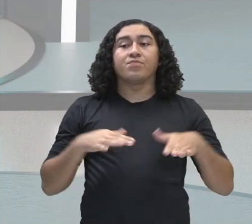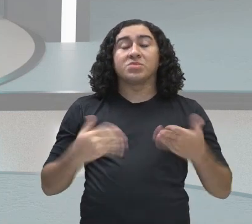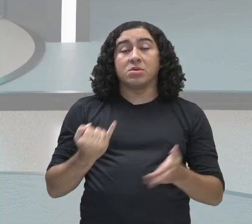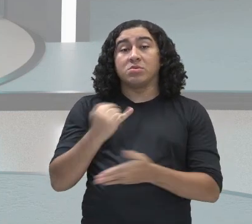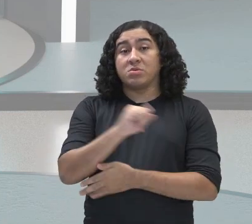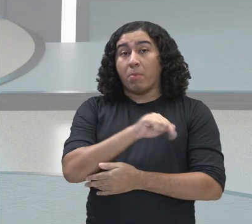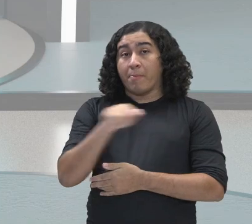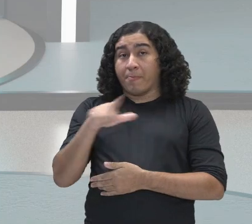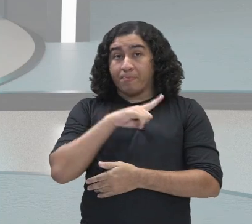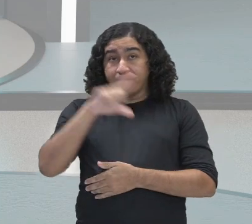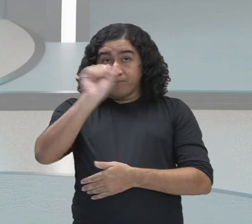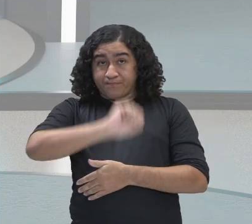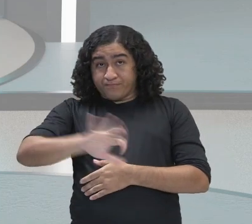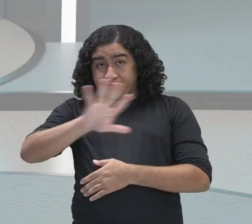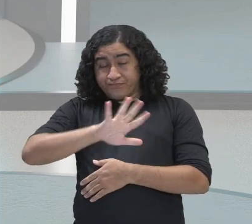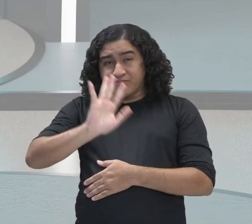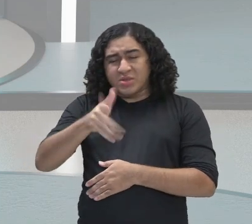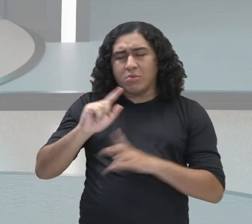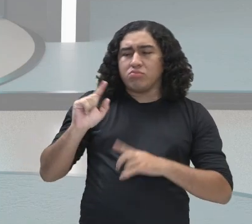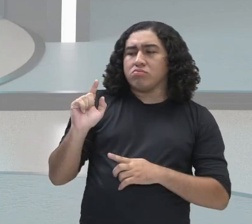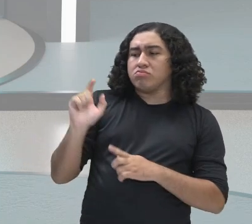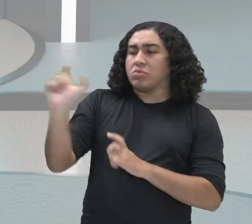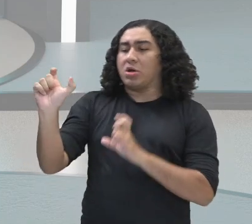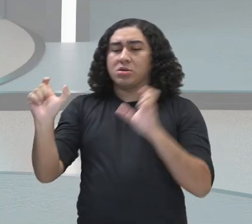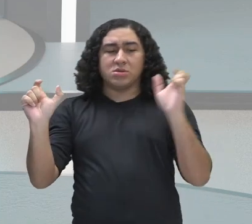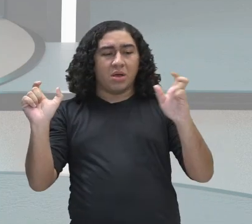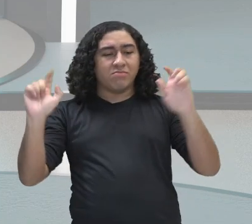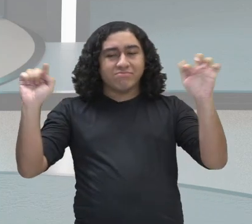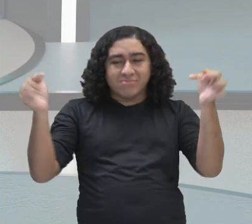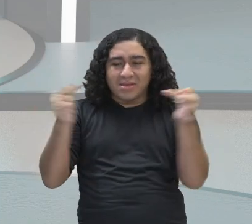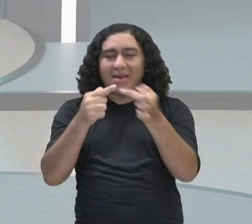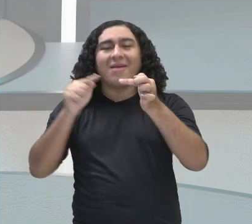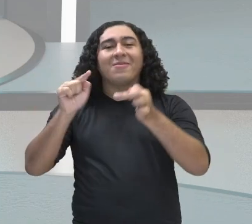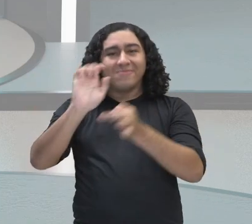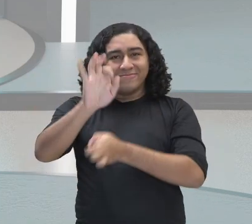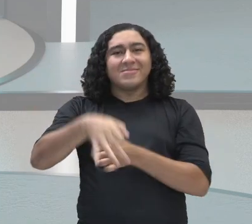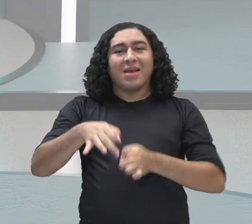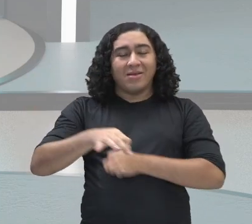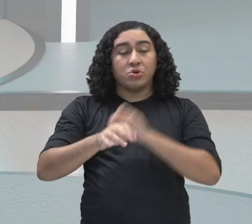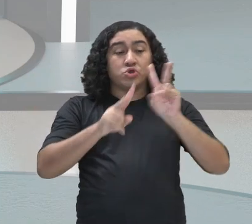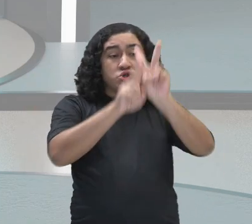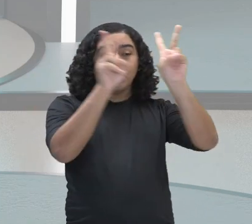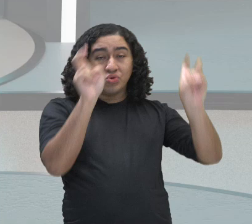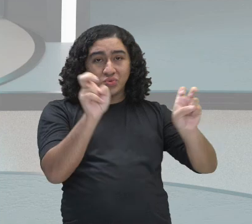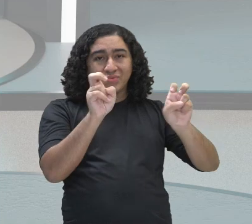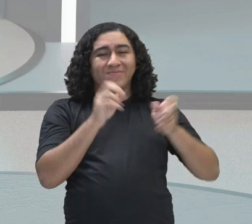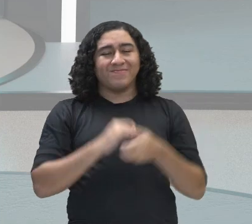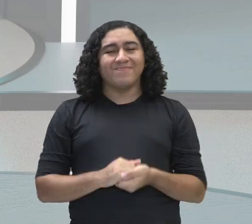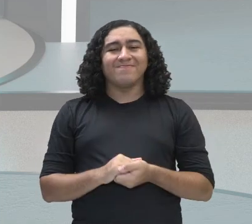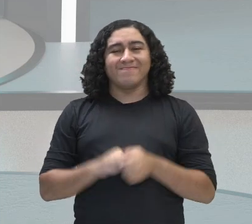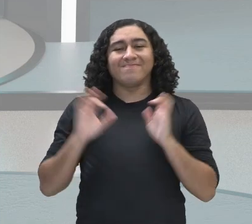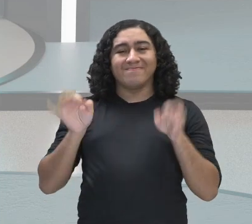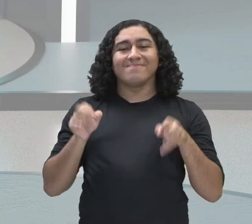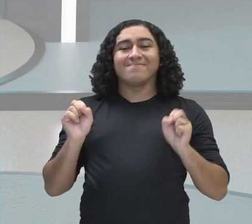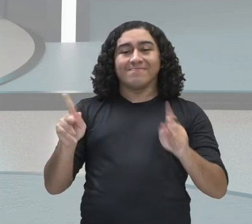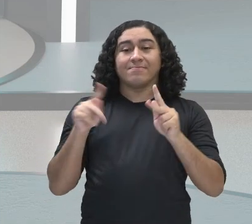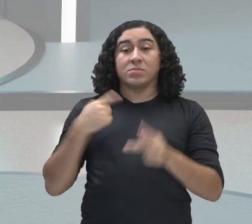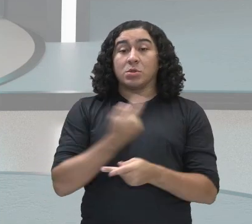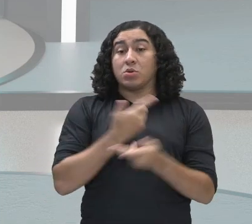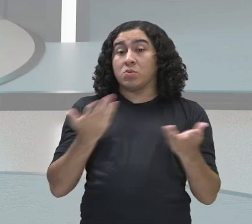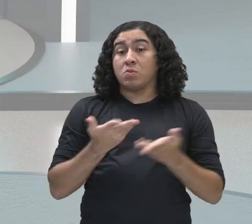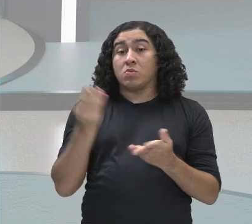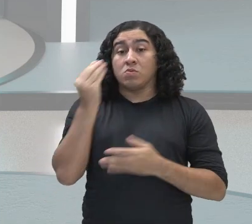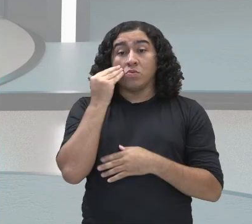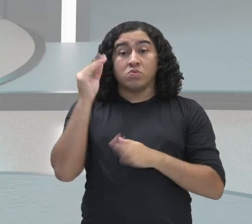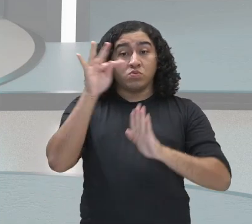vê a imagem, você já faz logo a associação dessa imagem com o título do texto, right? Então, nós vamos agora ver o